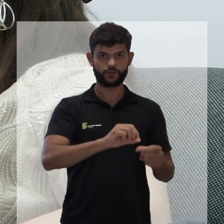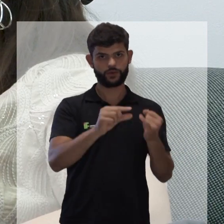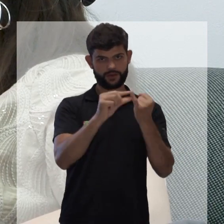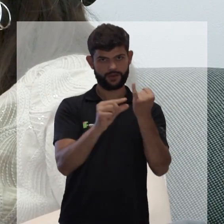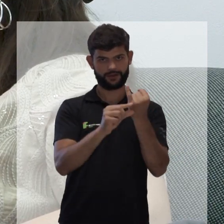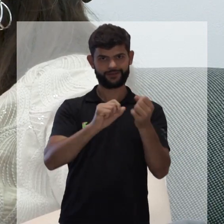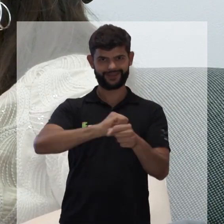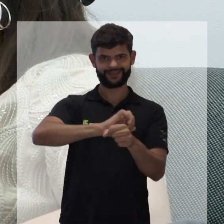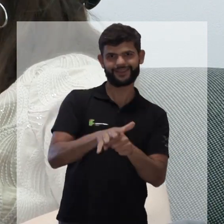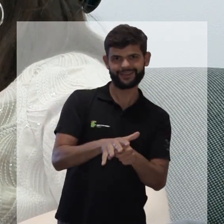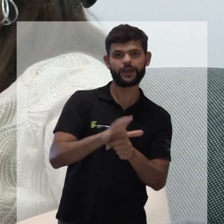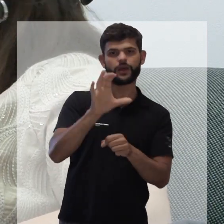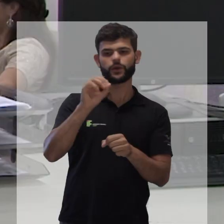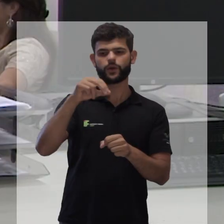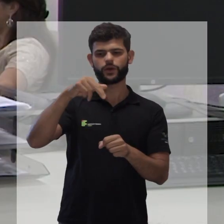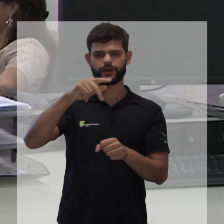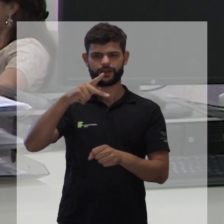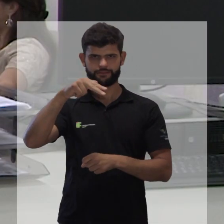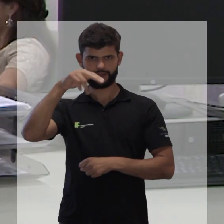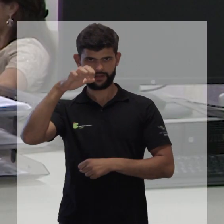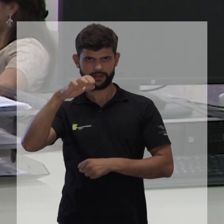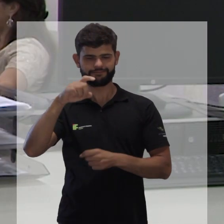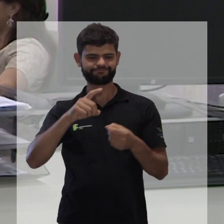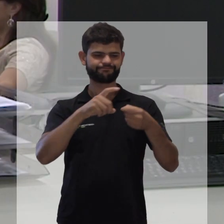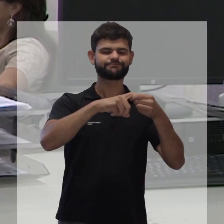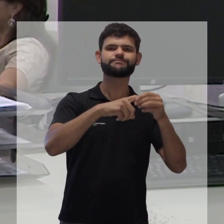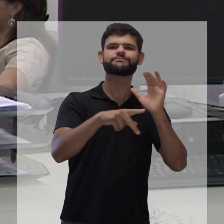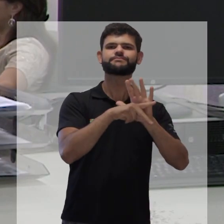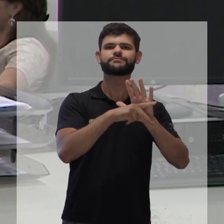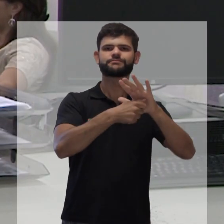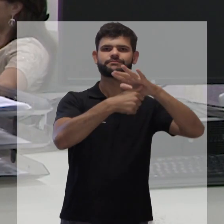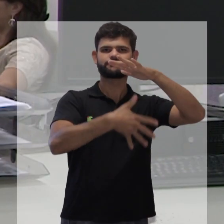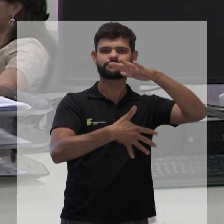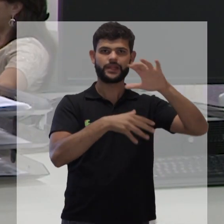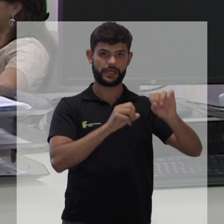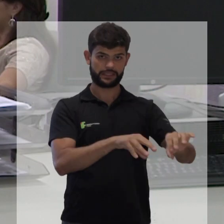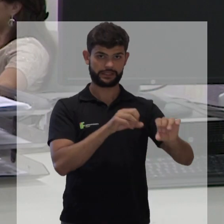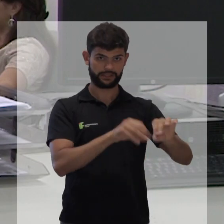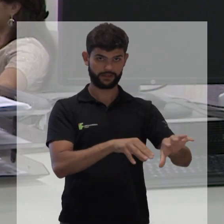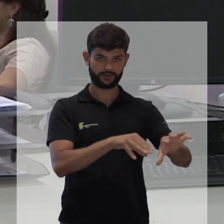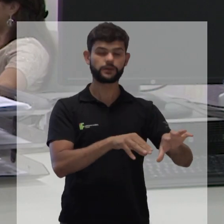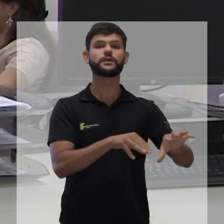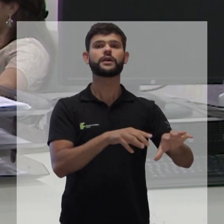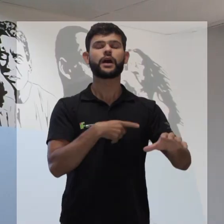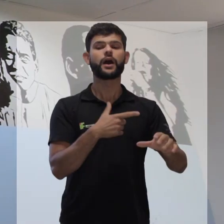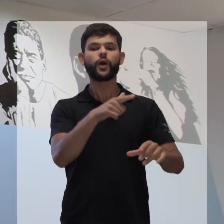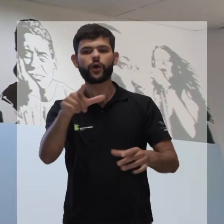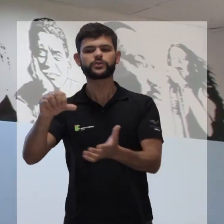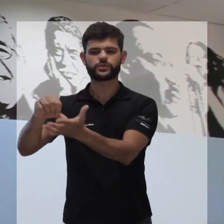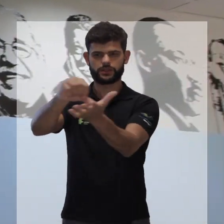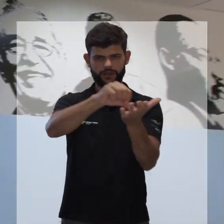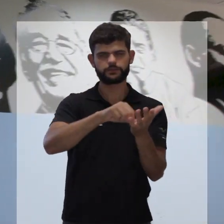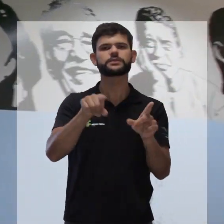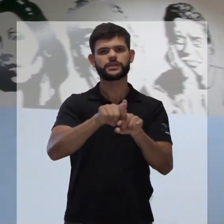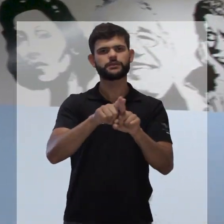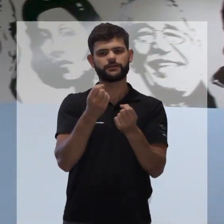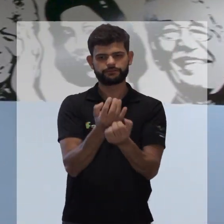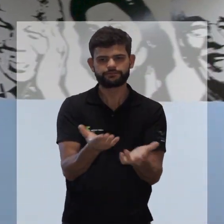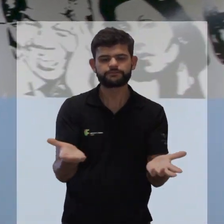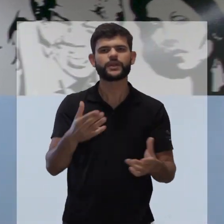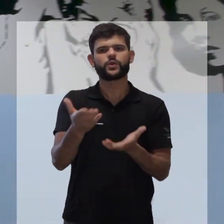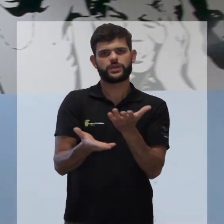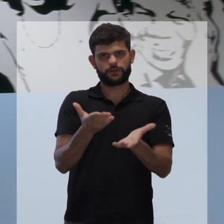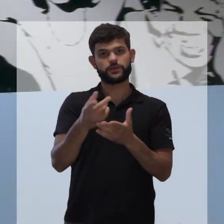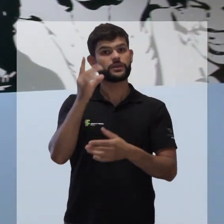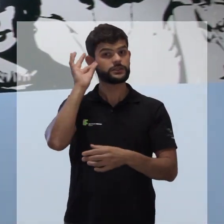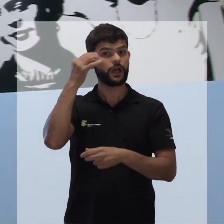Educacionais Específicas do IFPR, a CONAPNE, ligada à Pró-Reitoria de Ensino, outros campi devem passar